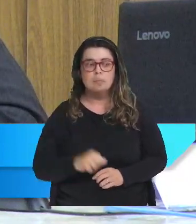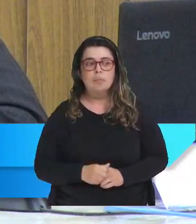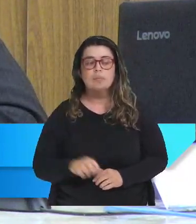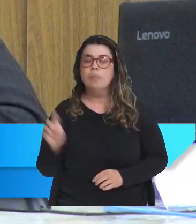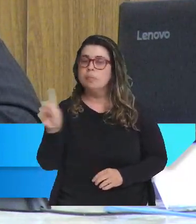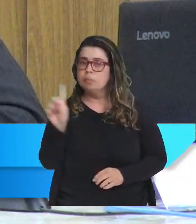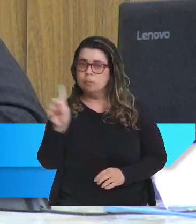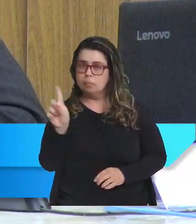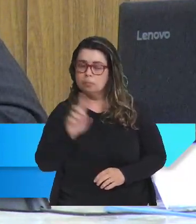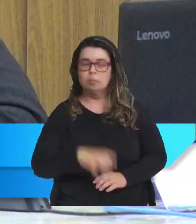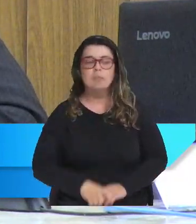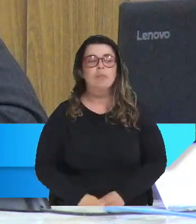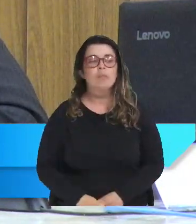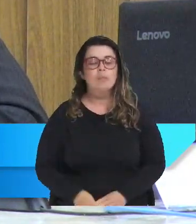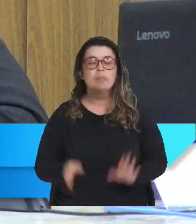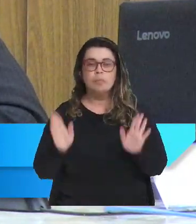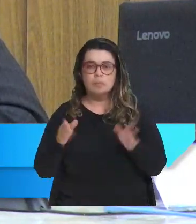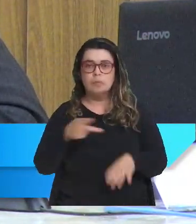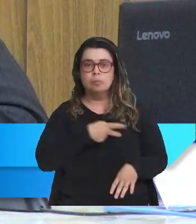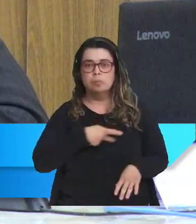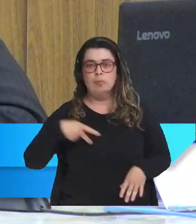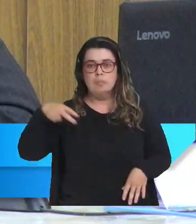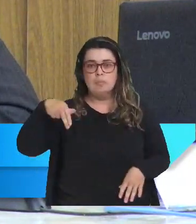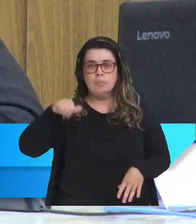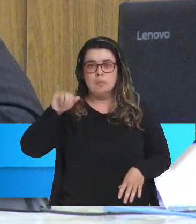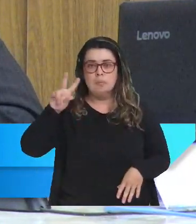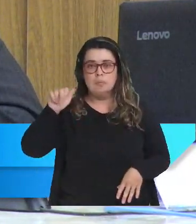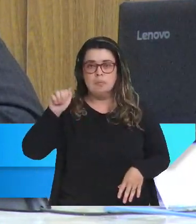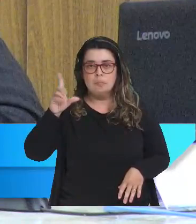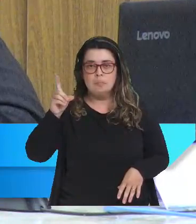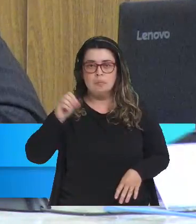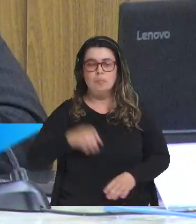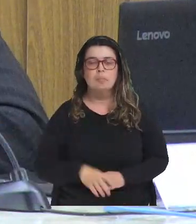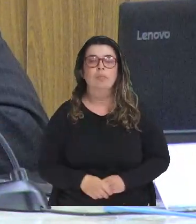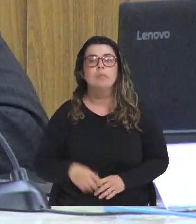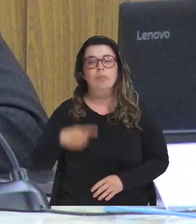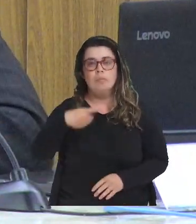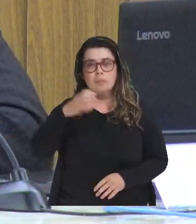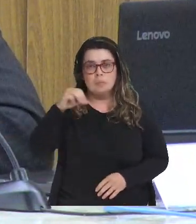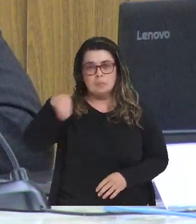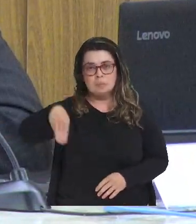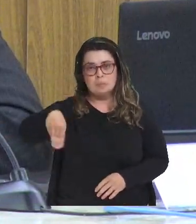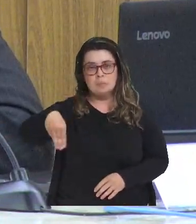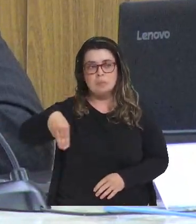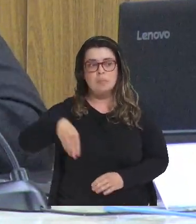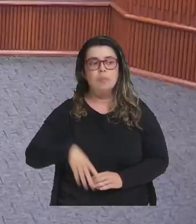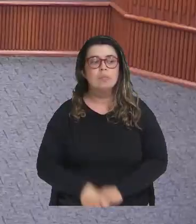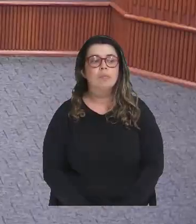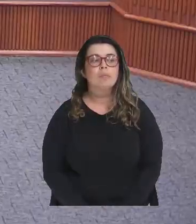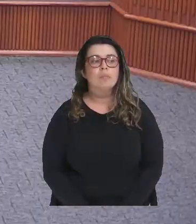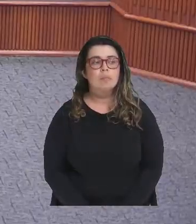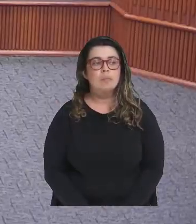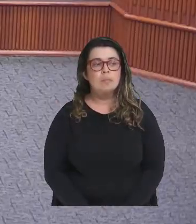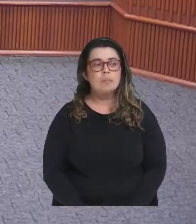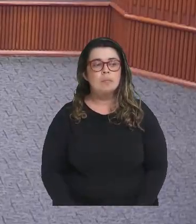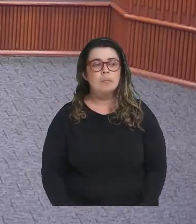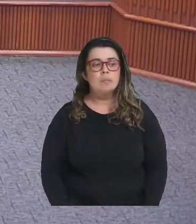Não. Com a palavra, o vereador Nivaldo dos Santos, pelo prazo de 10 minutos, improrrogáveis.